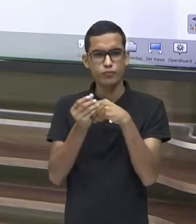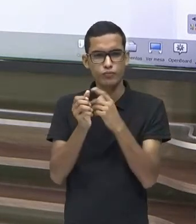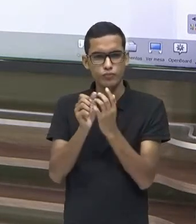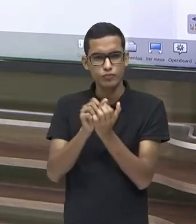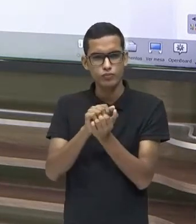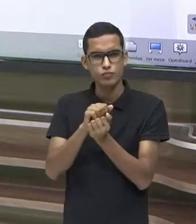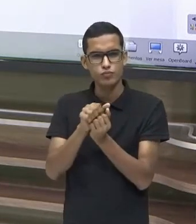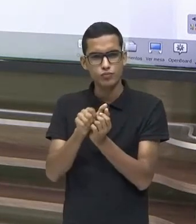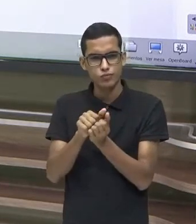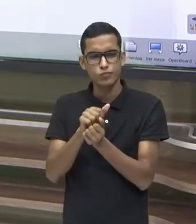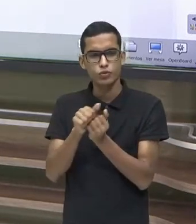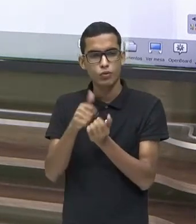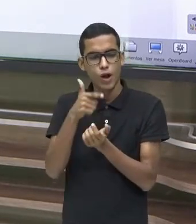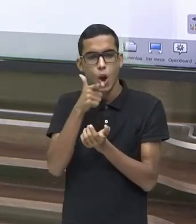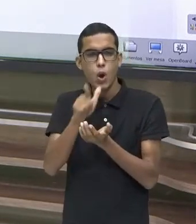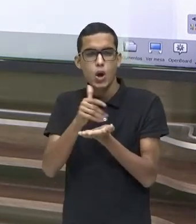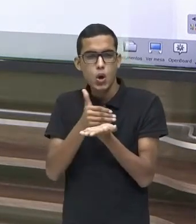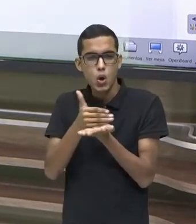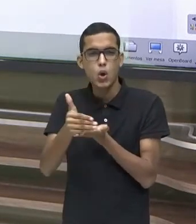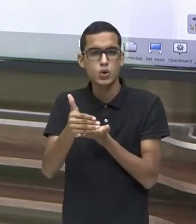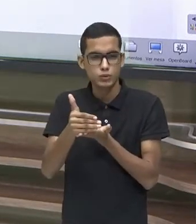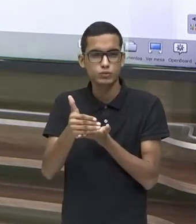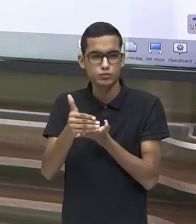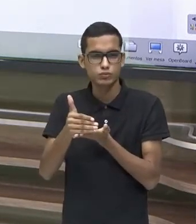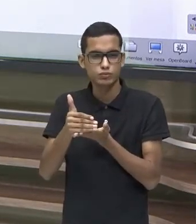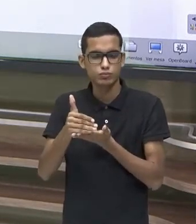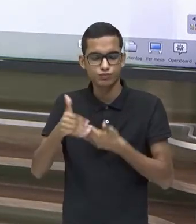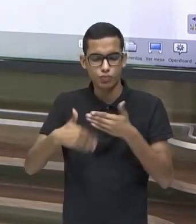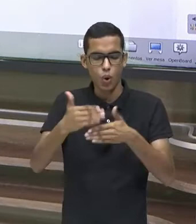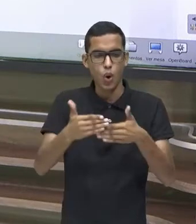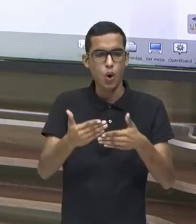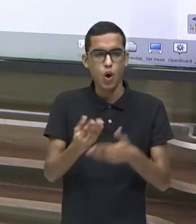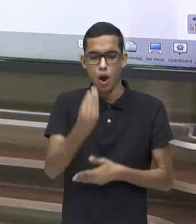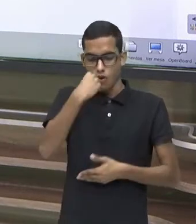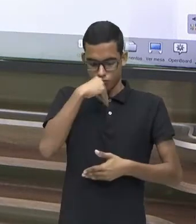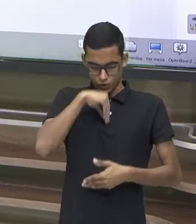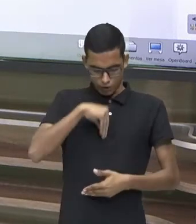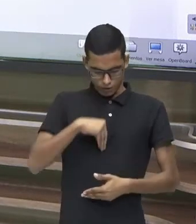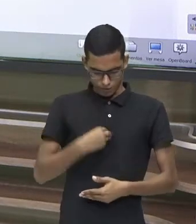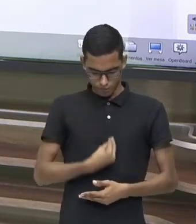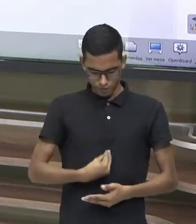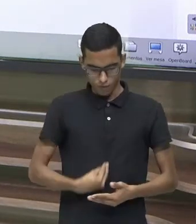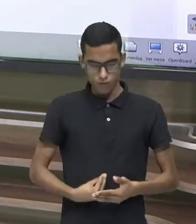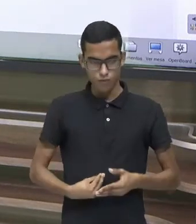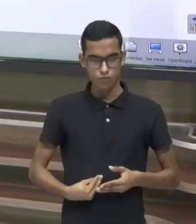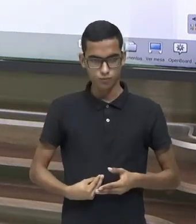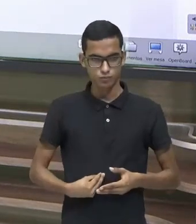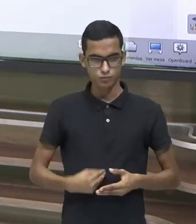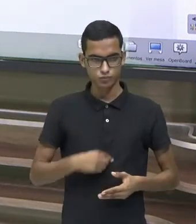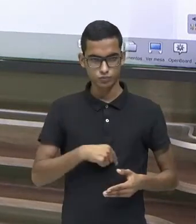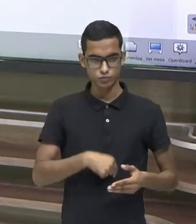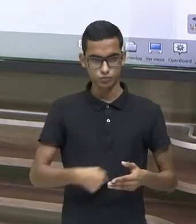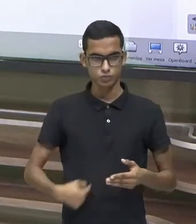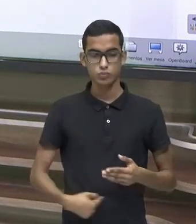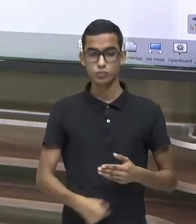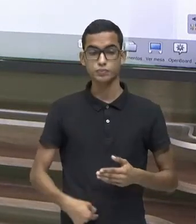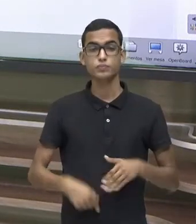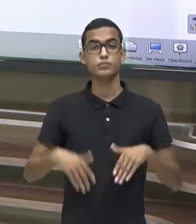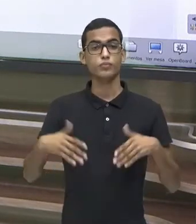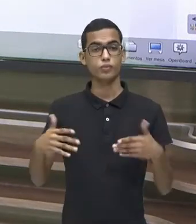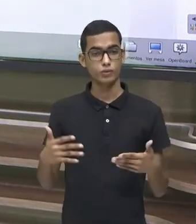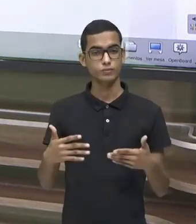vai conseguir já iniciar esse processo de digestão. Tá? Então, no caso da mastigação, é digestão mecânica, porque a gente